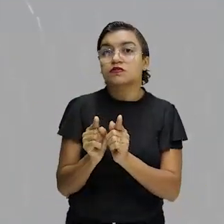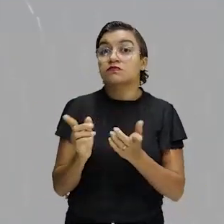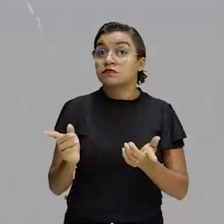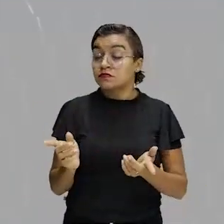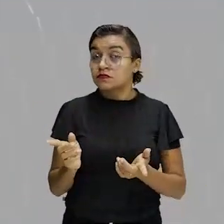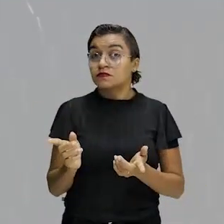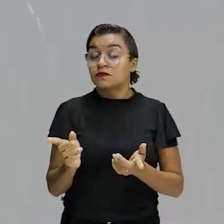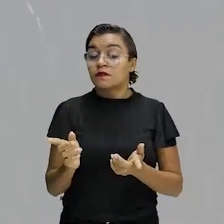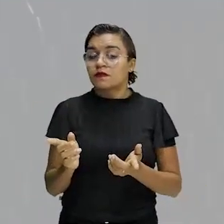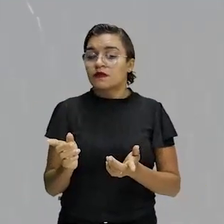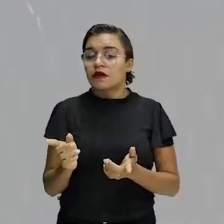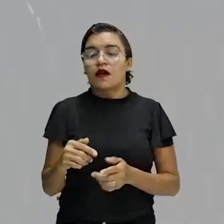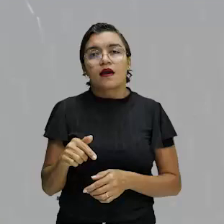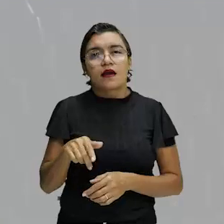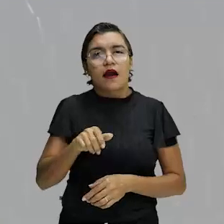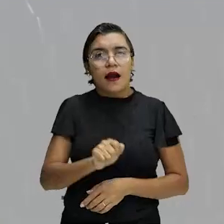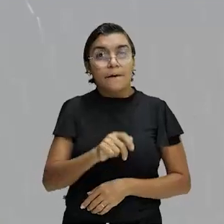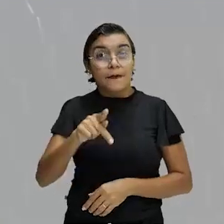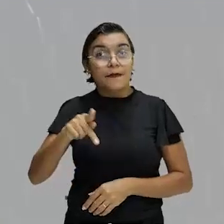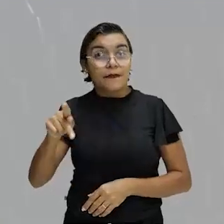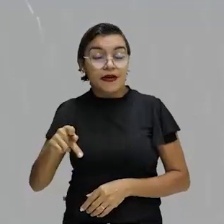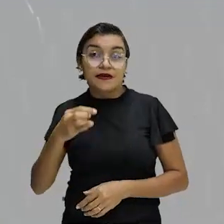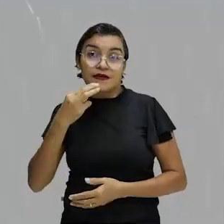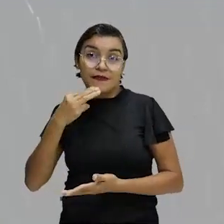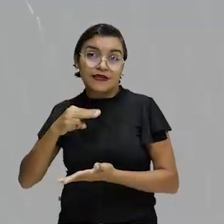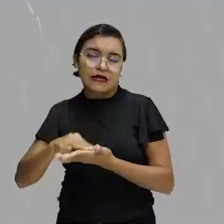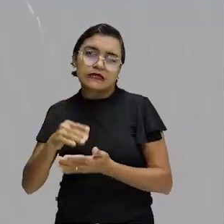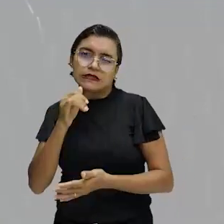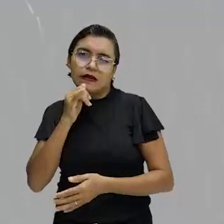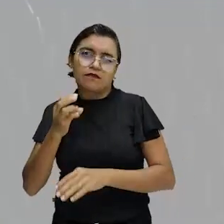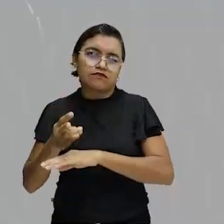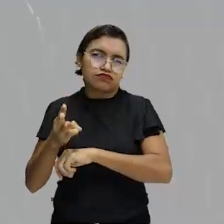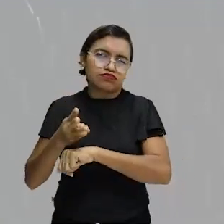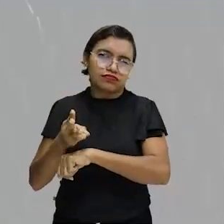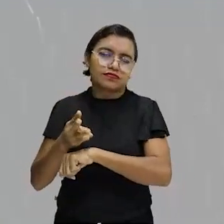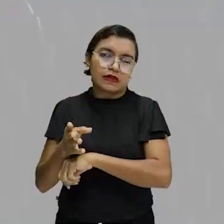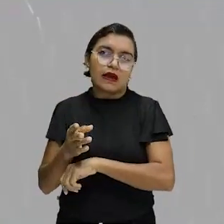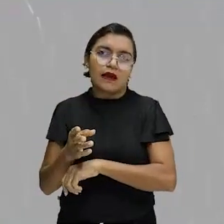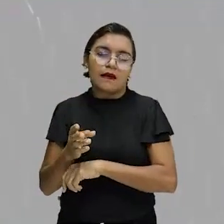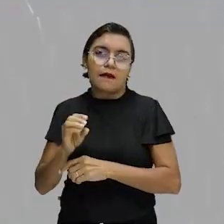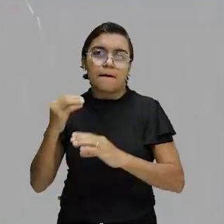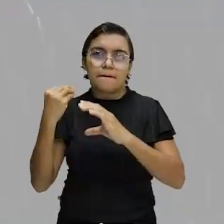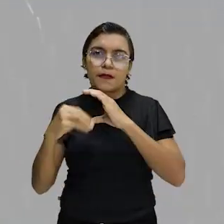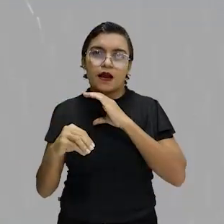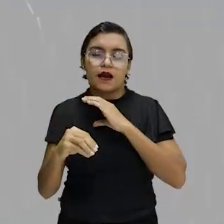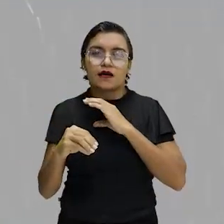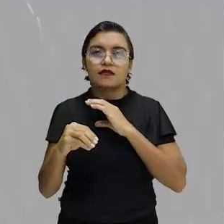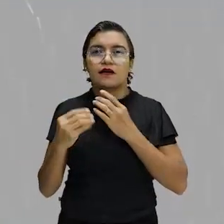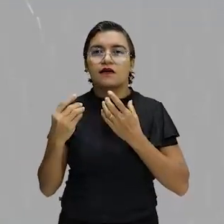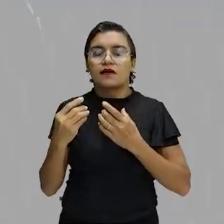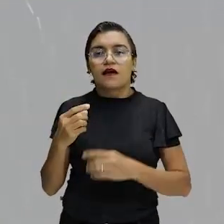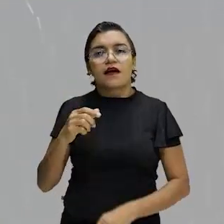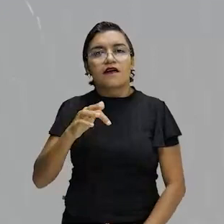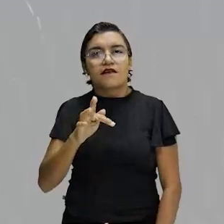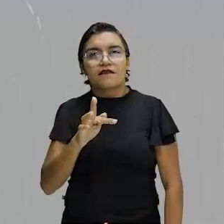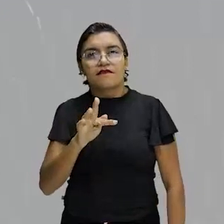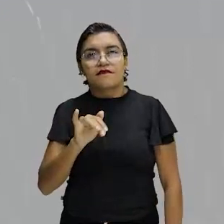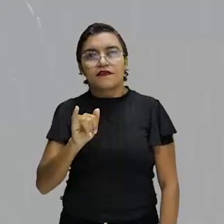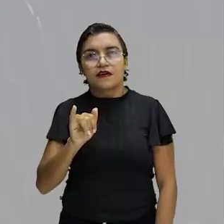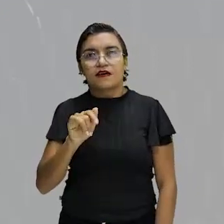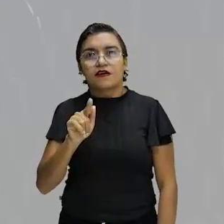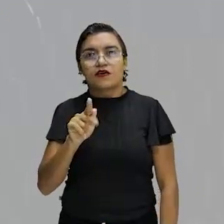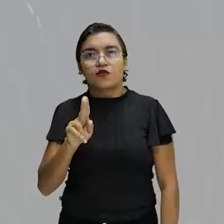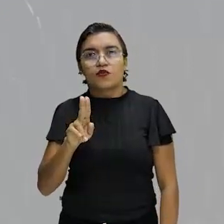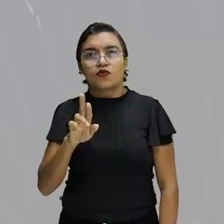Isso a gente deixa lá para os aplicativos de mensagem, quando a gente manda as nossas figurinhas, quando a gente manda áudio, quando a gente manda sem